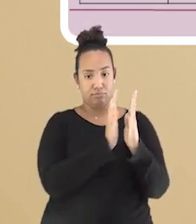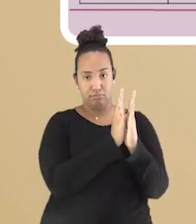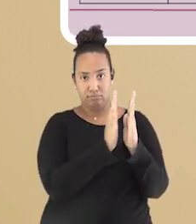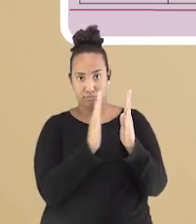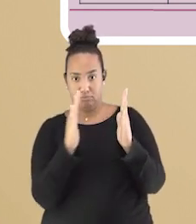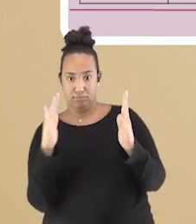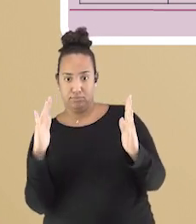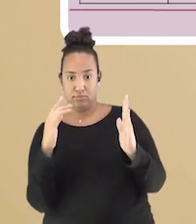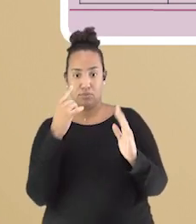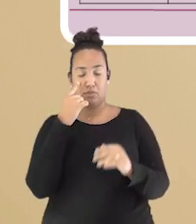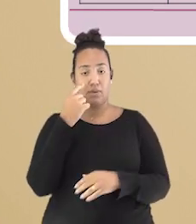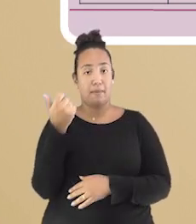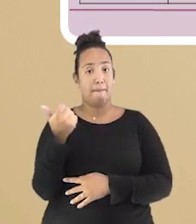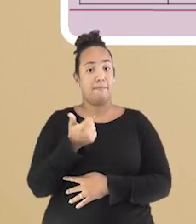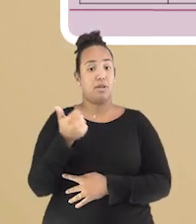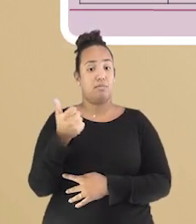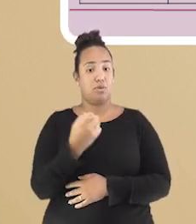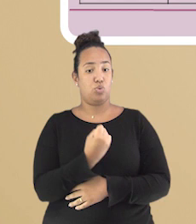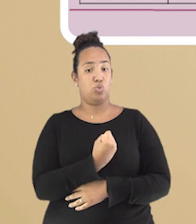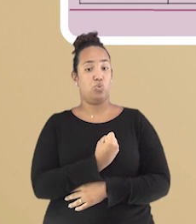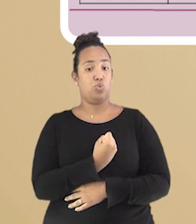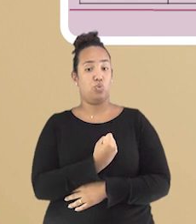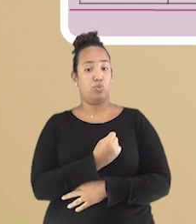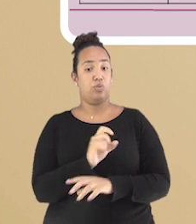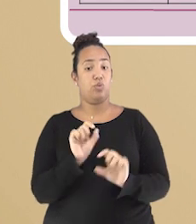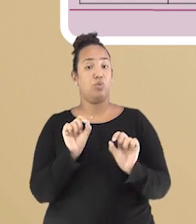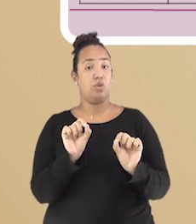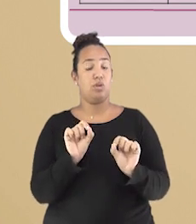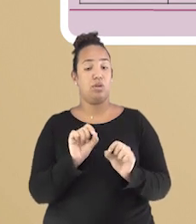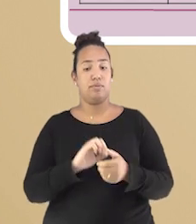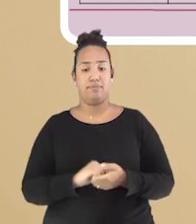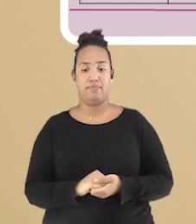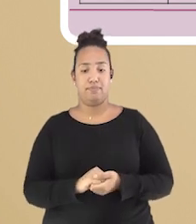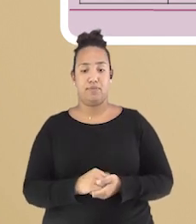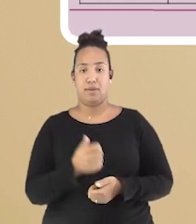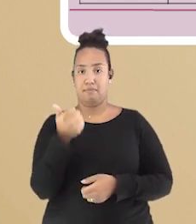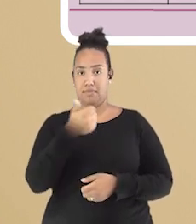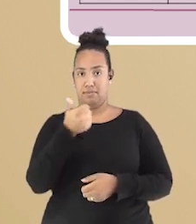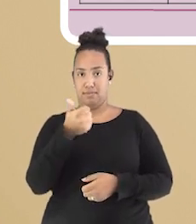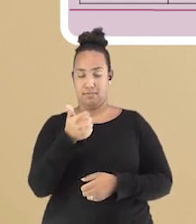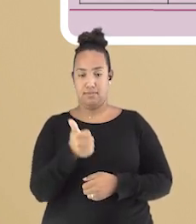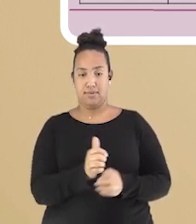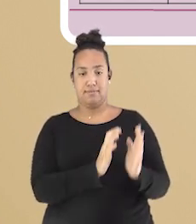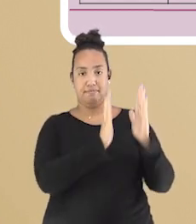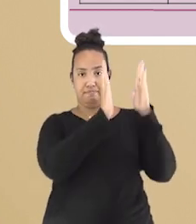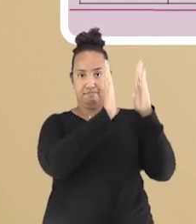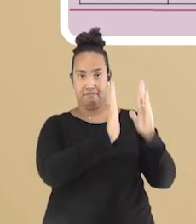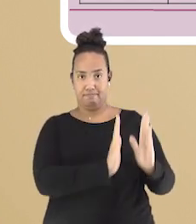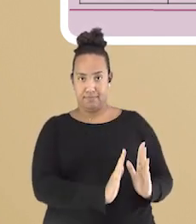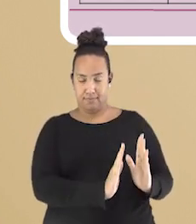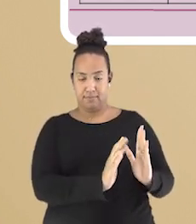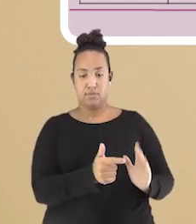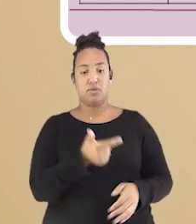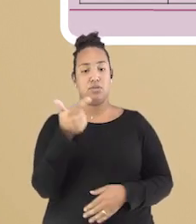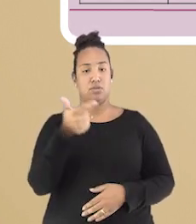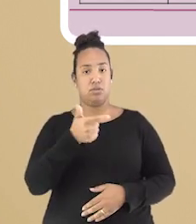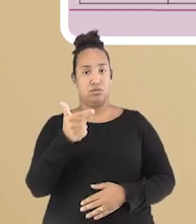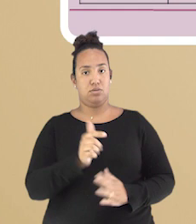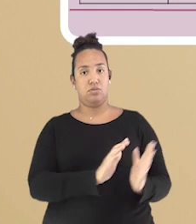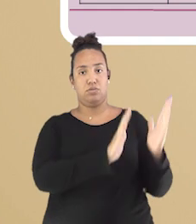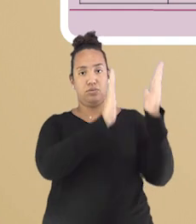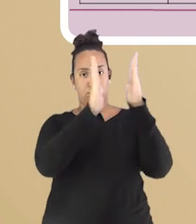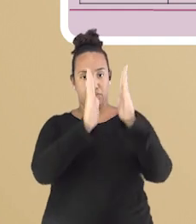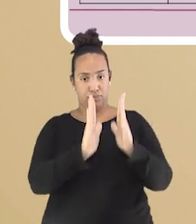primeiro algarismo de um número é chamado de algarismo de primeira ordem. O segundo, algarismo de segunda